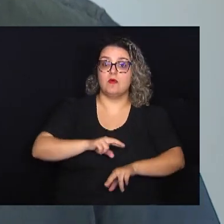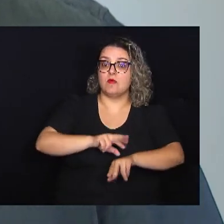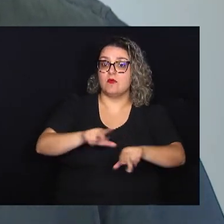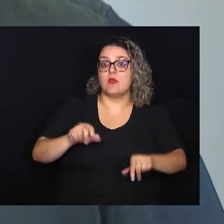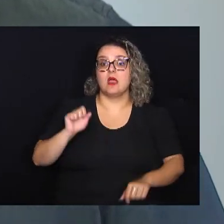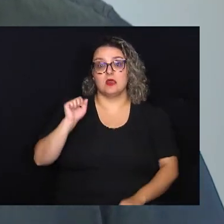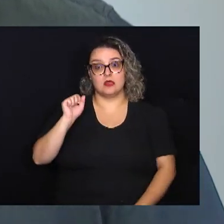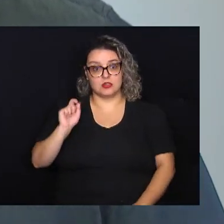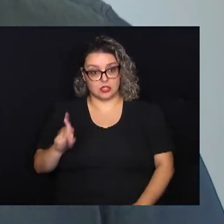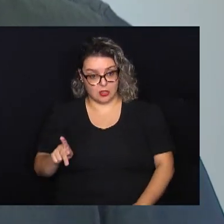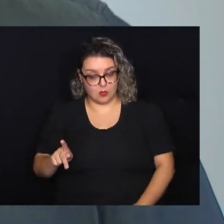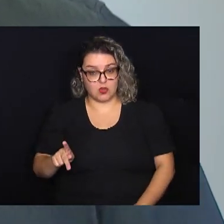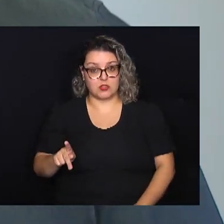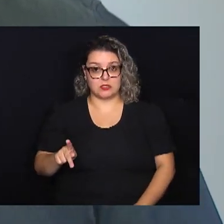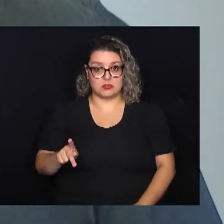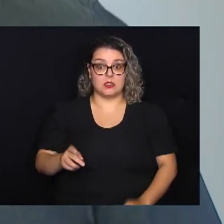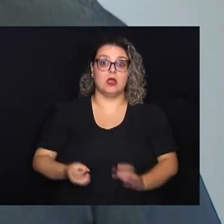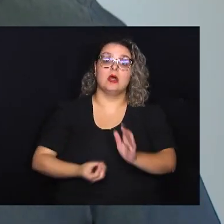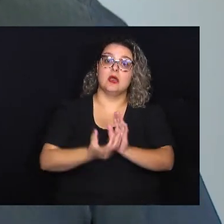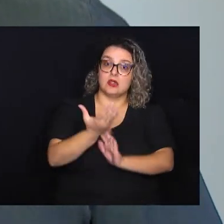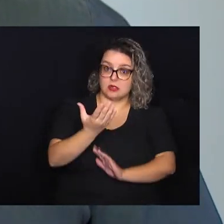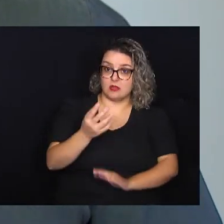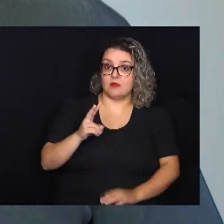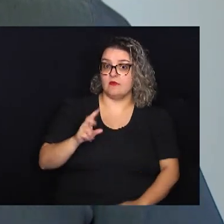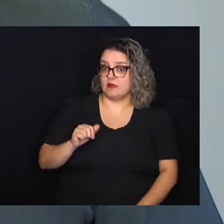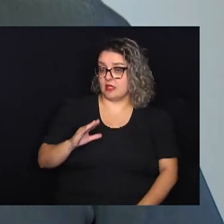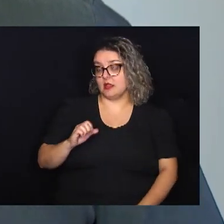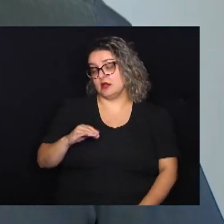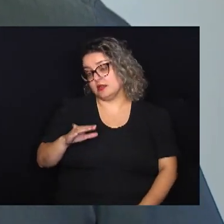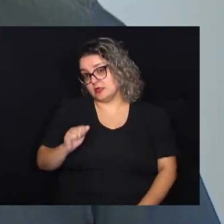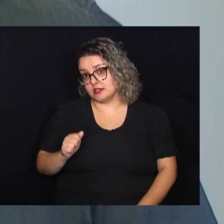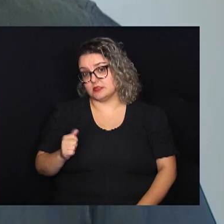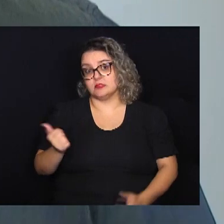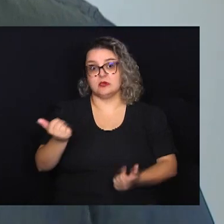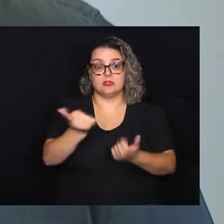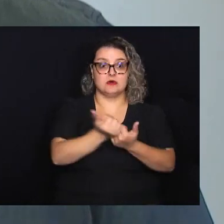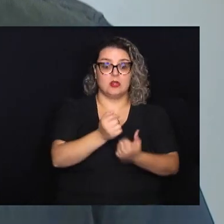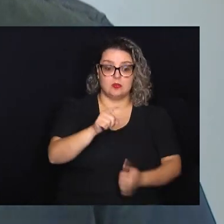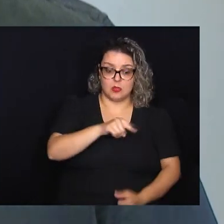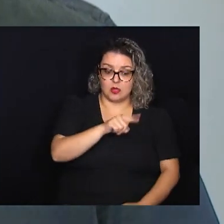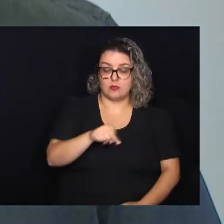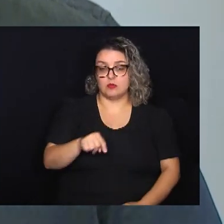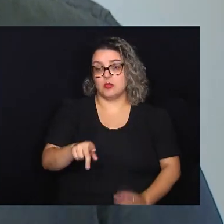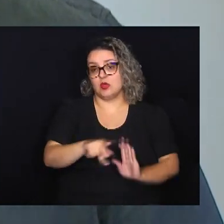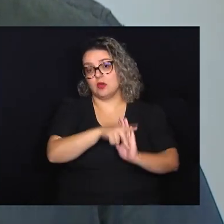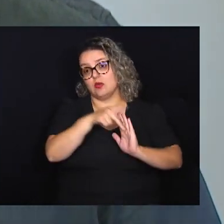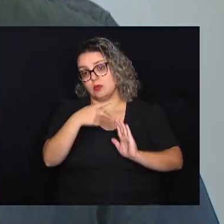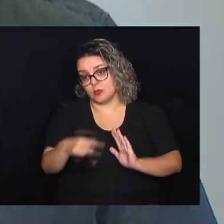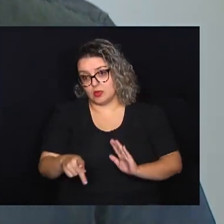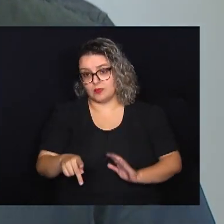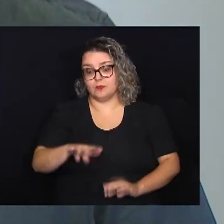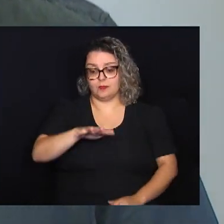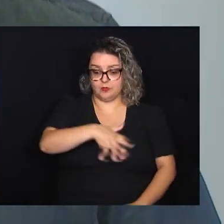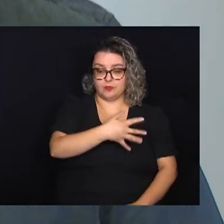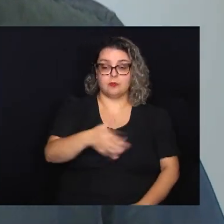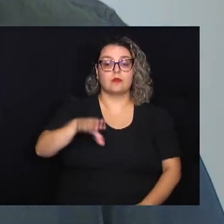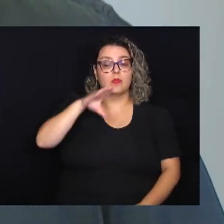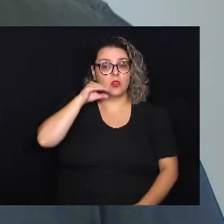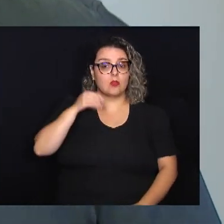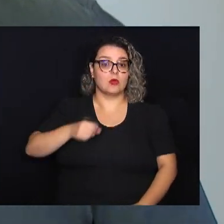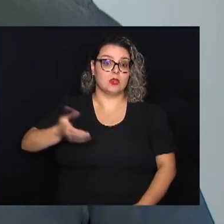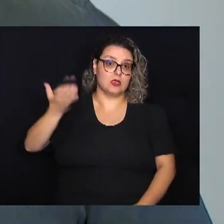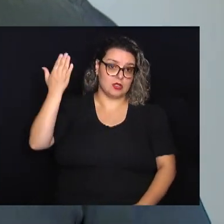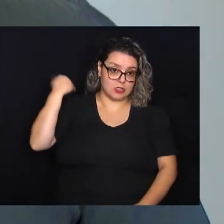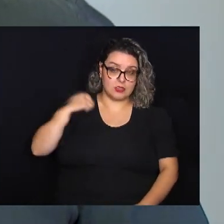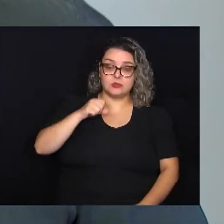aposentadorias que criaram vacâncias em cargos que são extintos porque pertencem a um quadro funcional da casa antigo